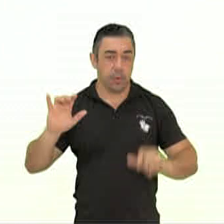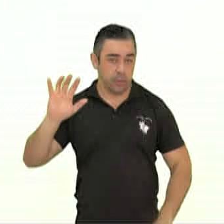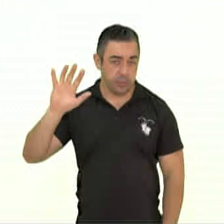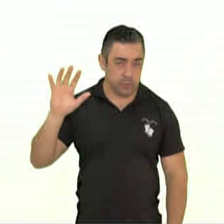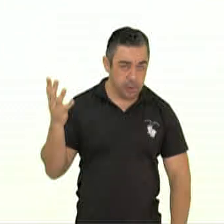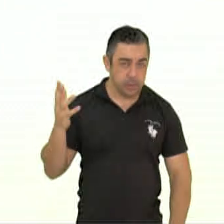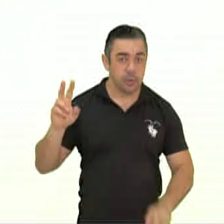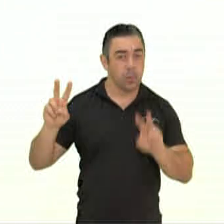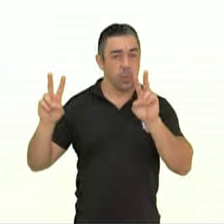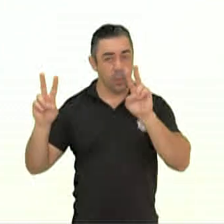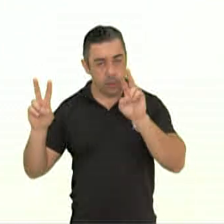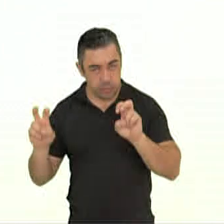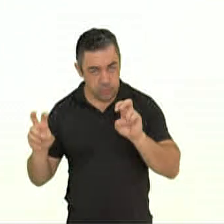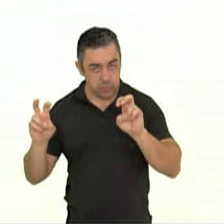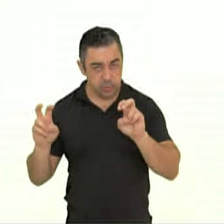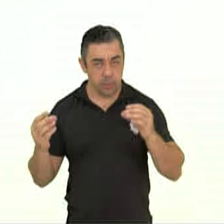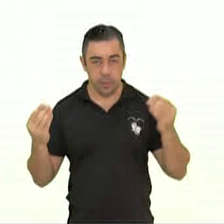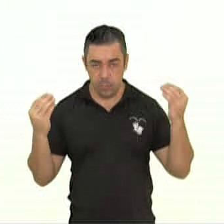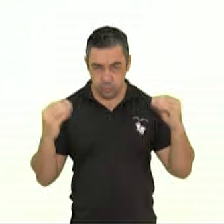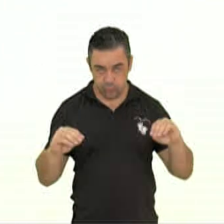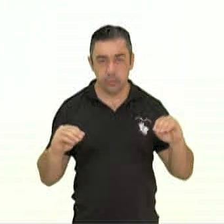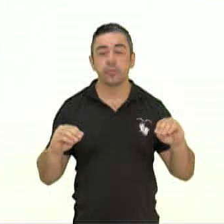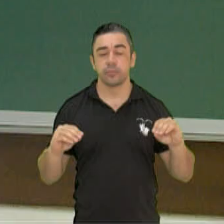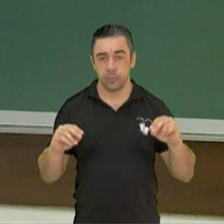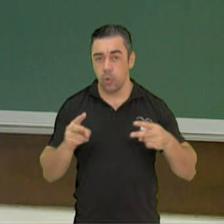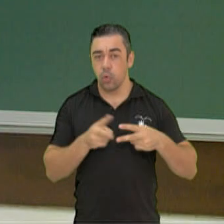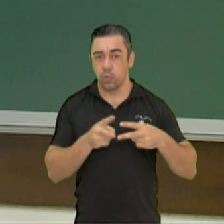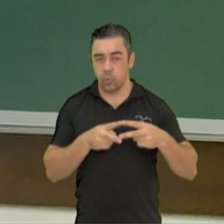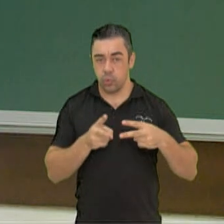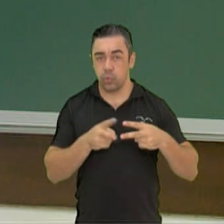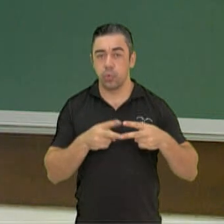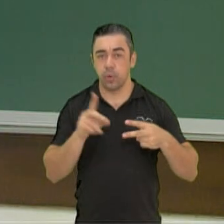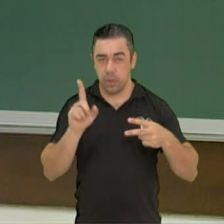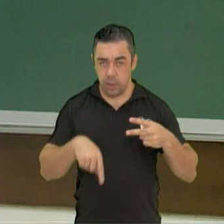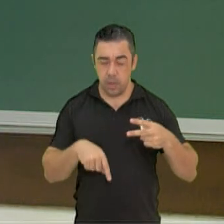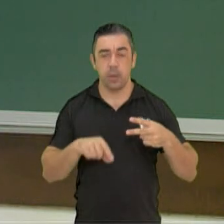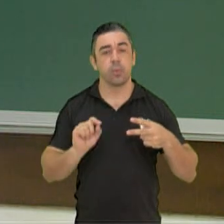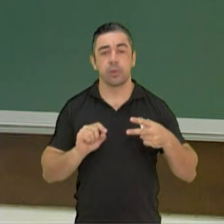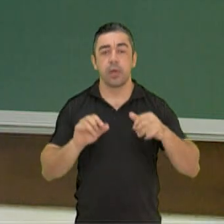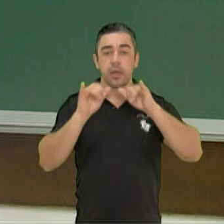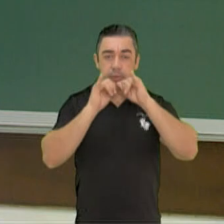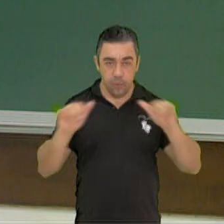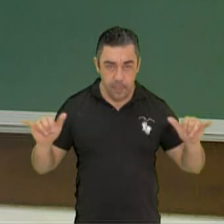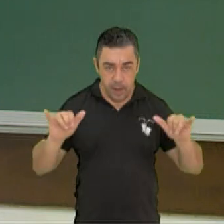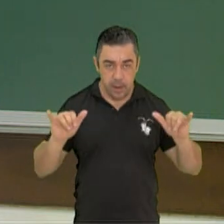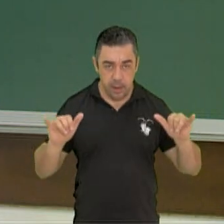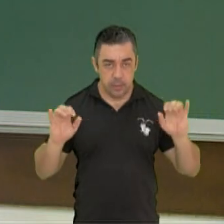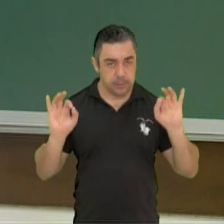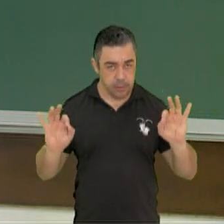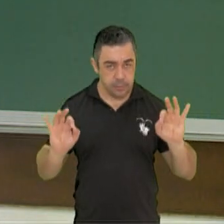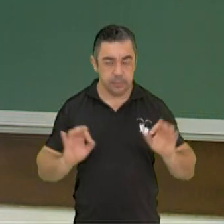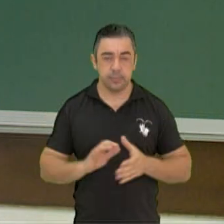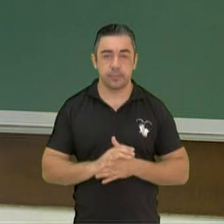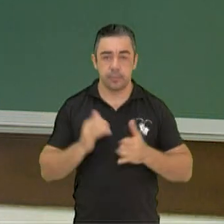ou um assunto. Isso tem que estar aí. Então, os dois têm o papel do quê? Qual é o papel deles? Informar.